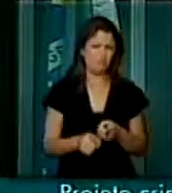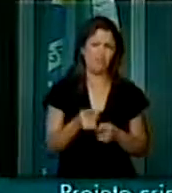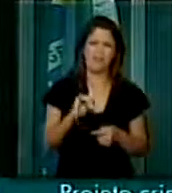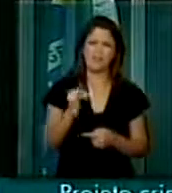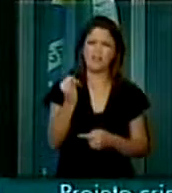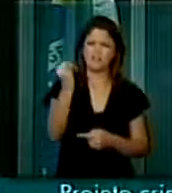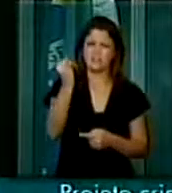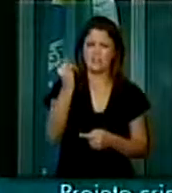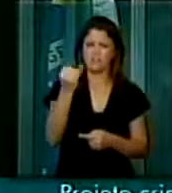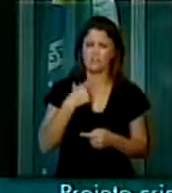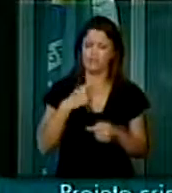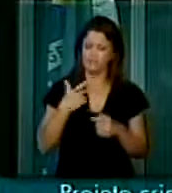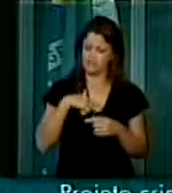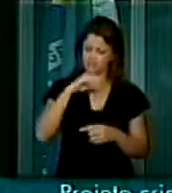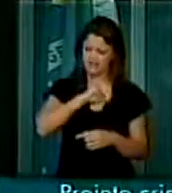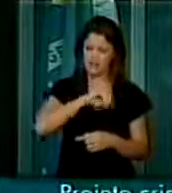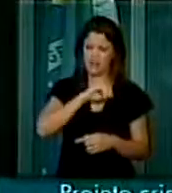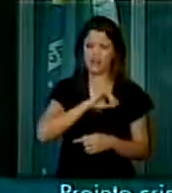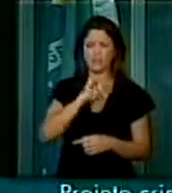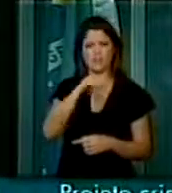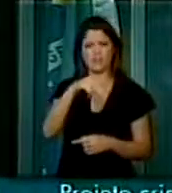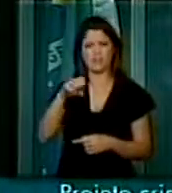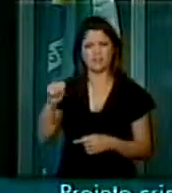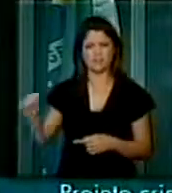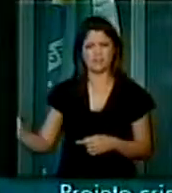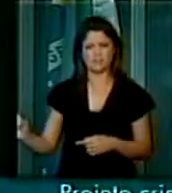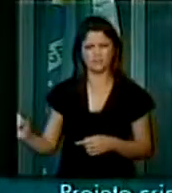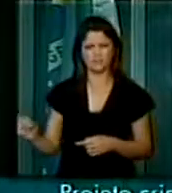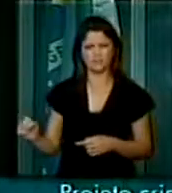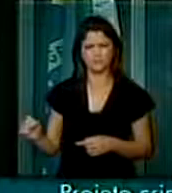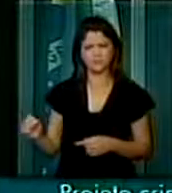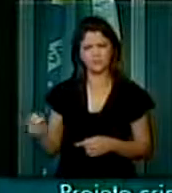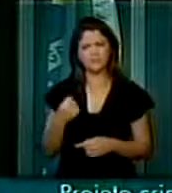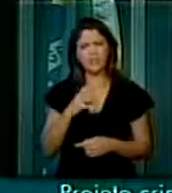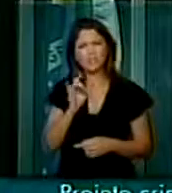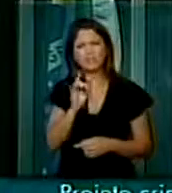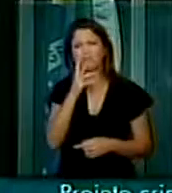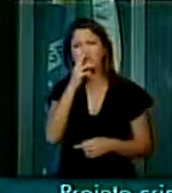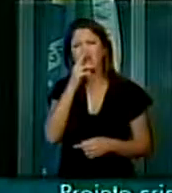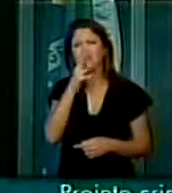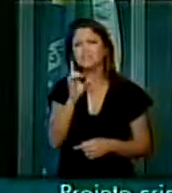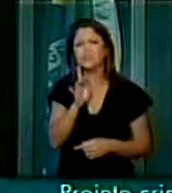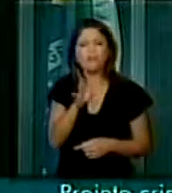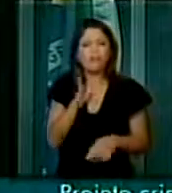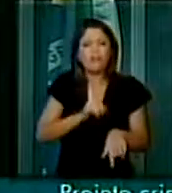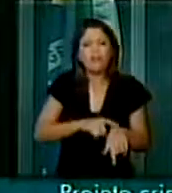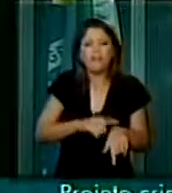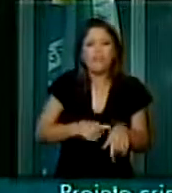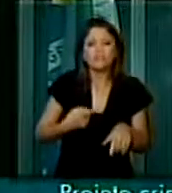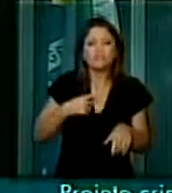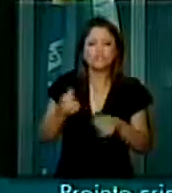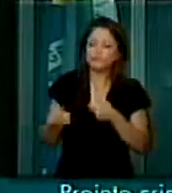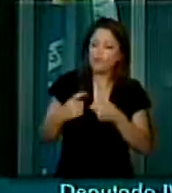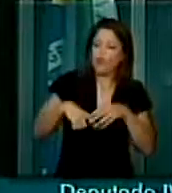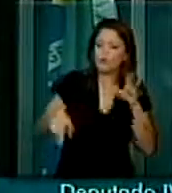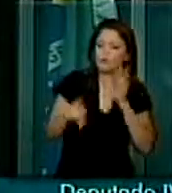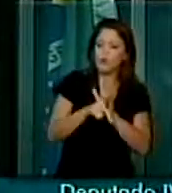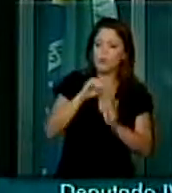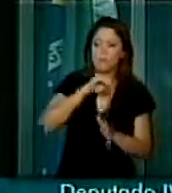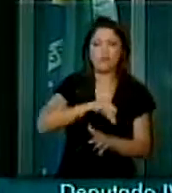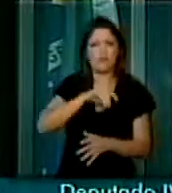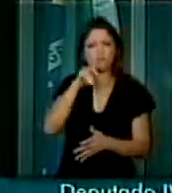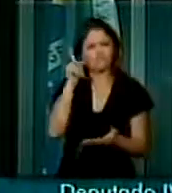de salários do INSS. É apenas um momento de retomada e de ganho